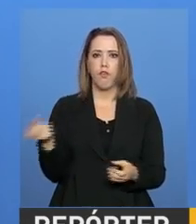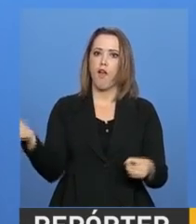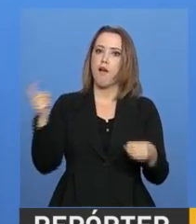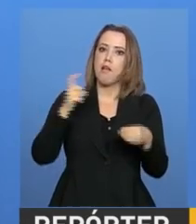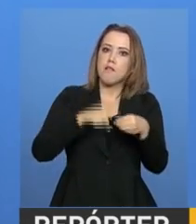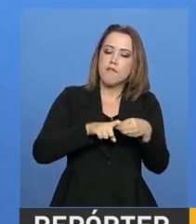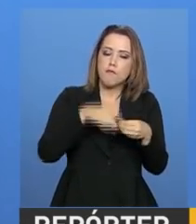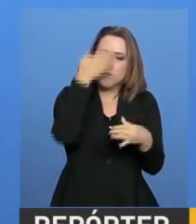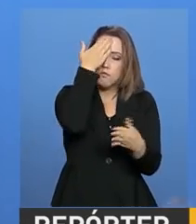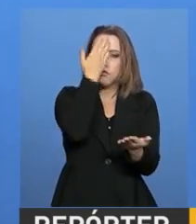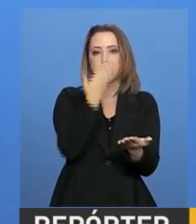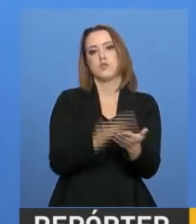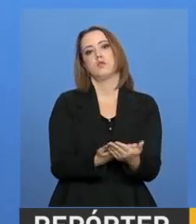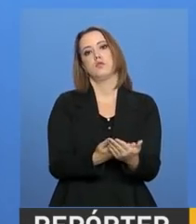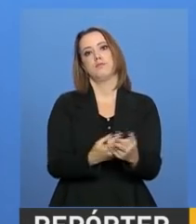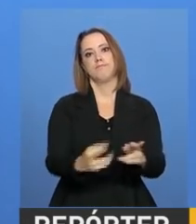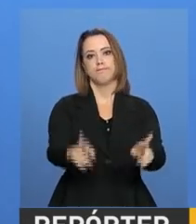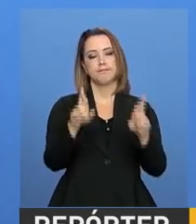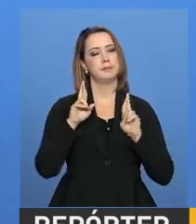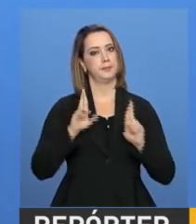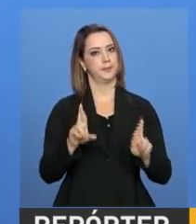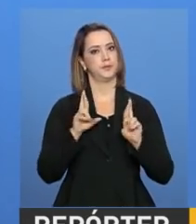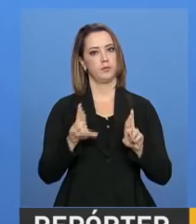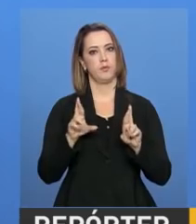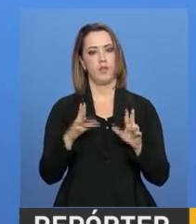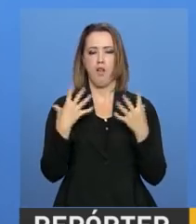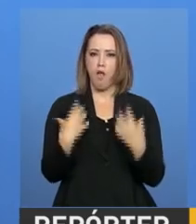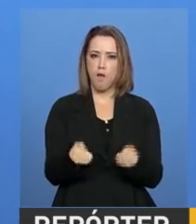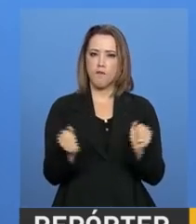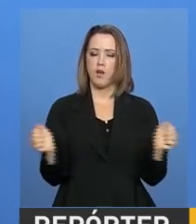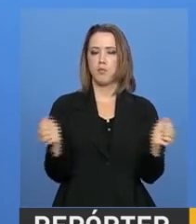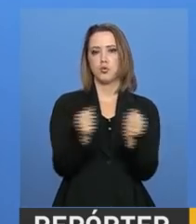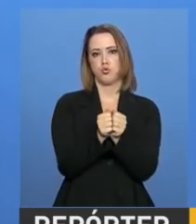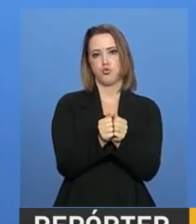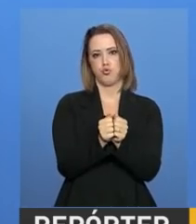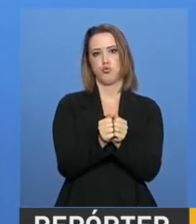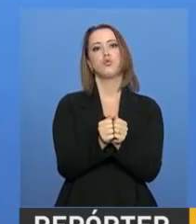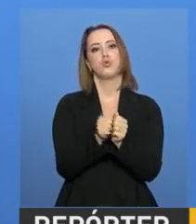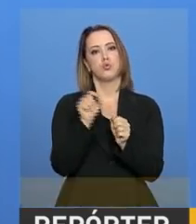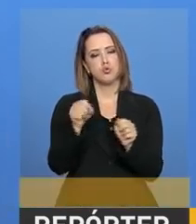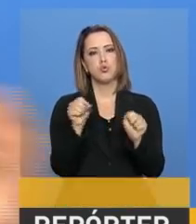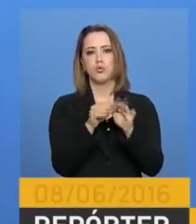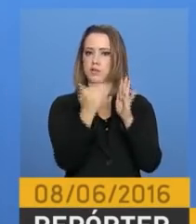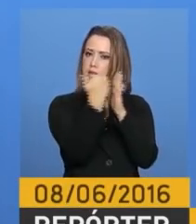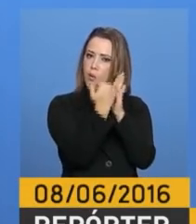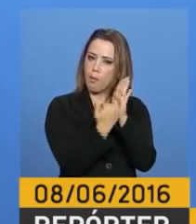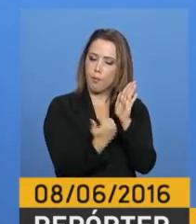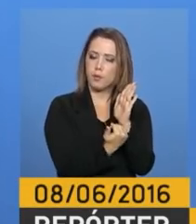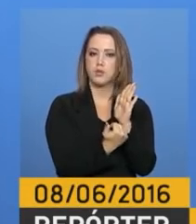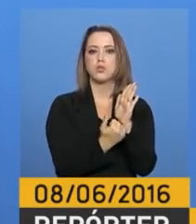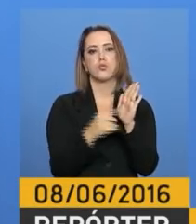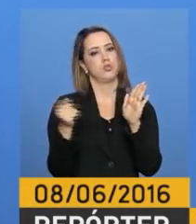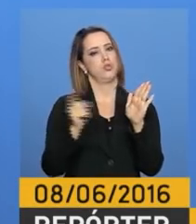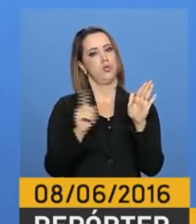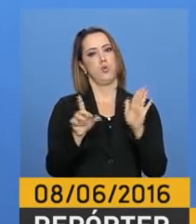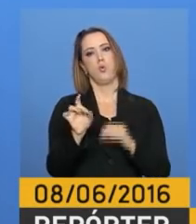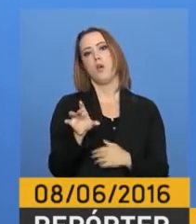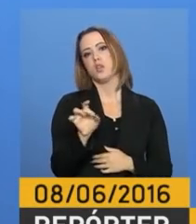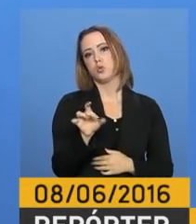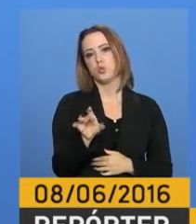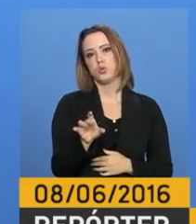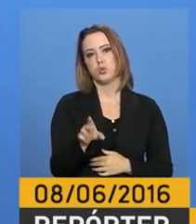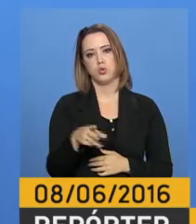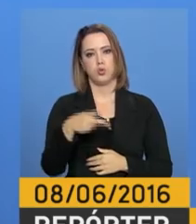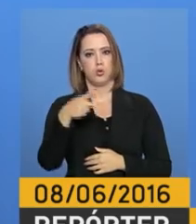e claro da Esperança vamos juntos consolidar esse projeto que não é presidente tem